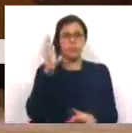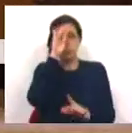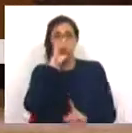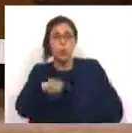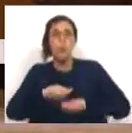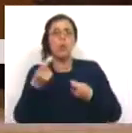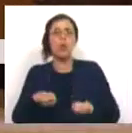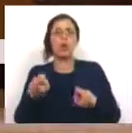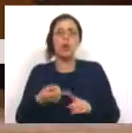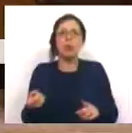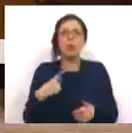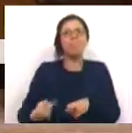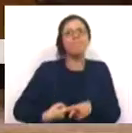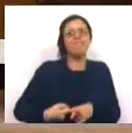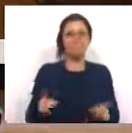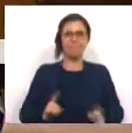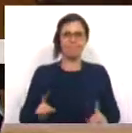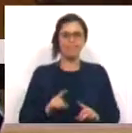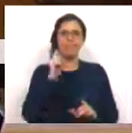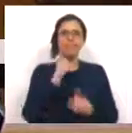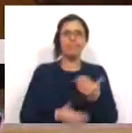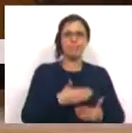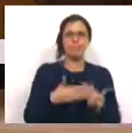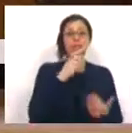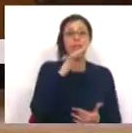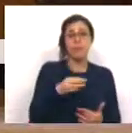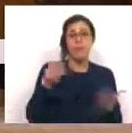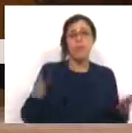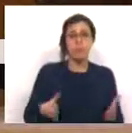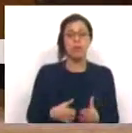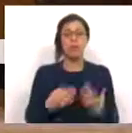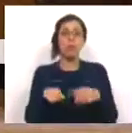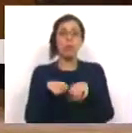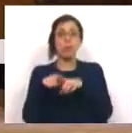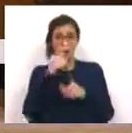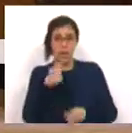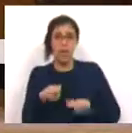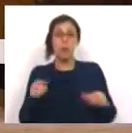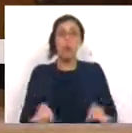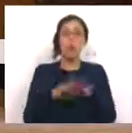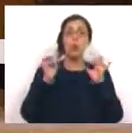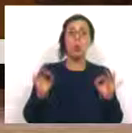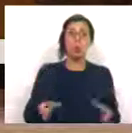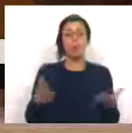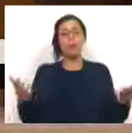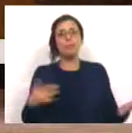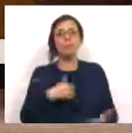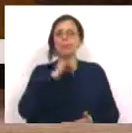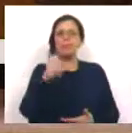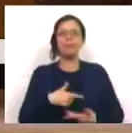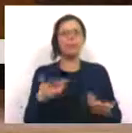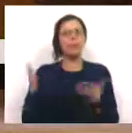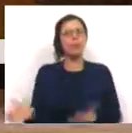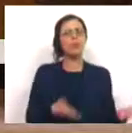rural deixou de ser atrativo em termos de subsistência das famílias, a política agrícola comum cortou-nos a capacidade